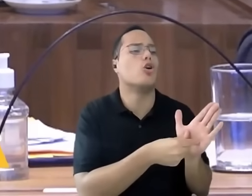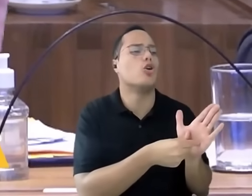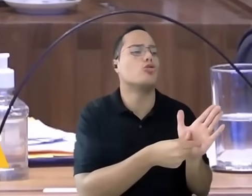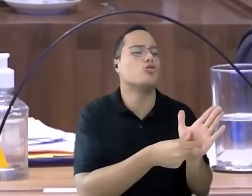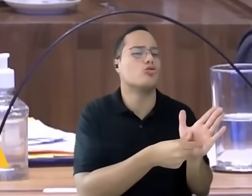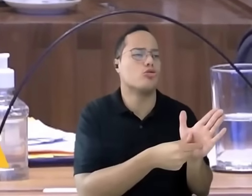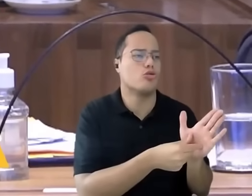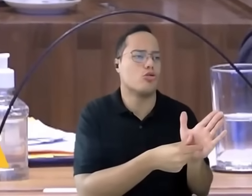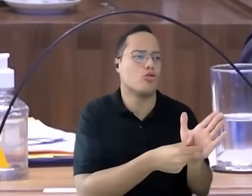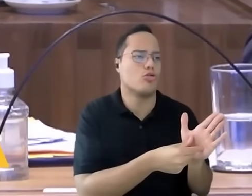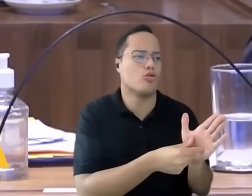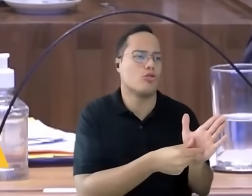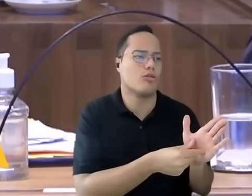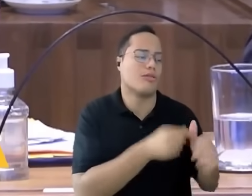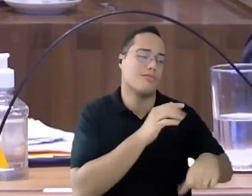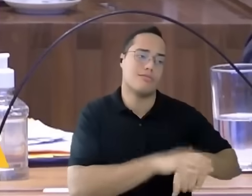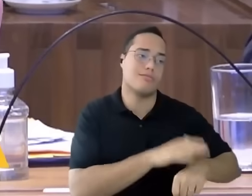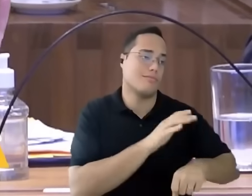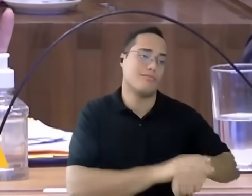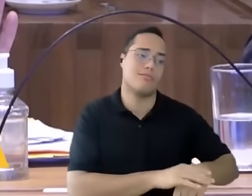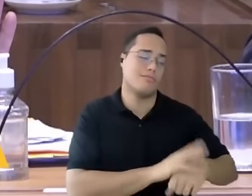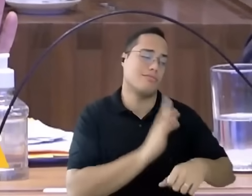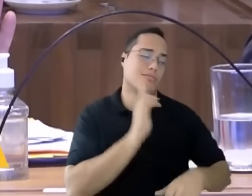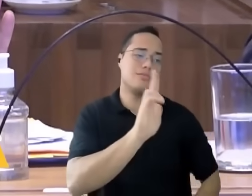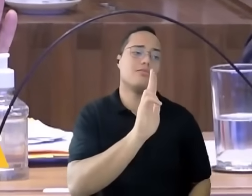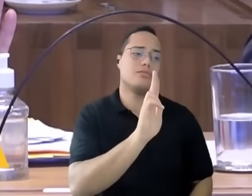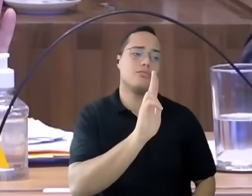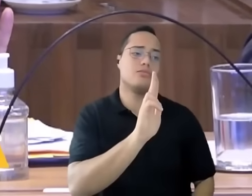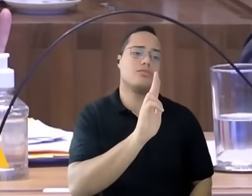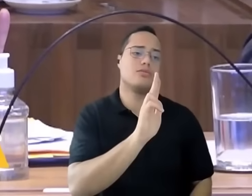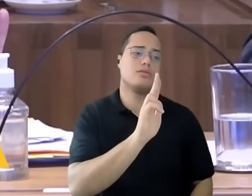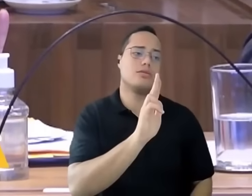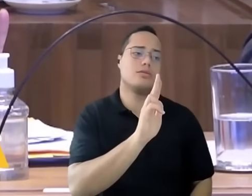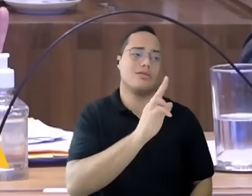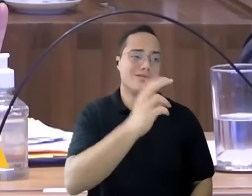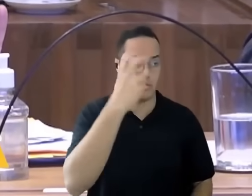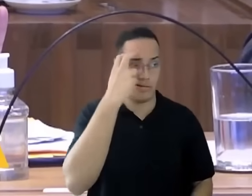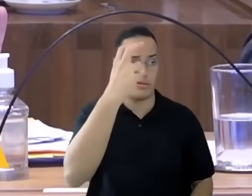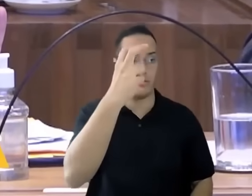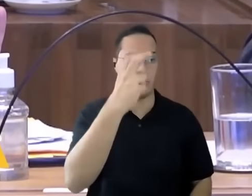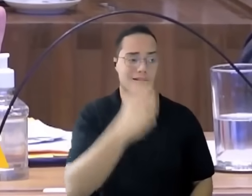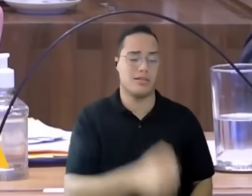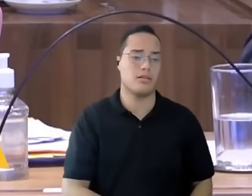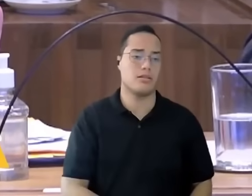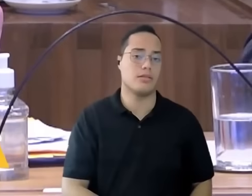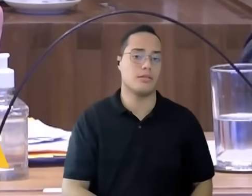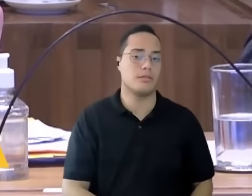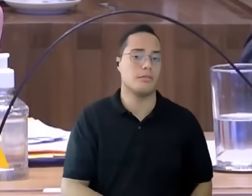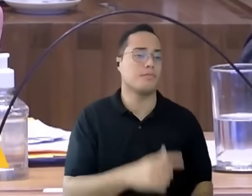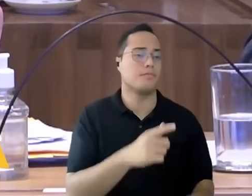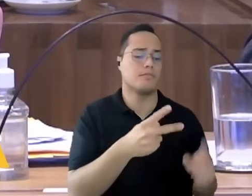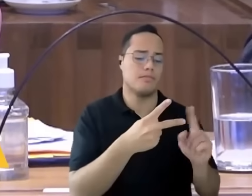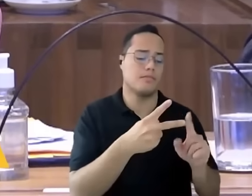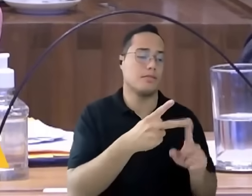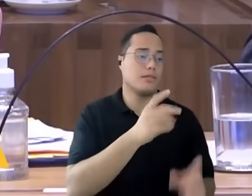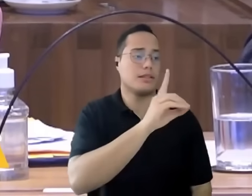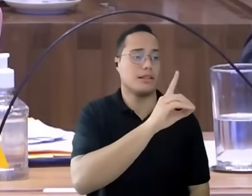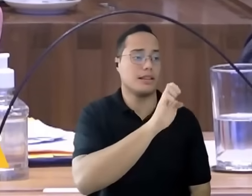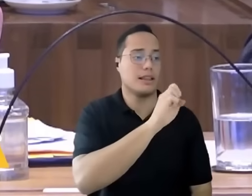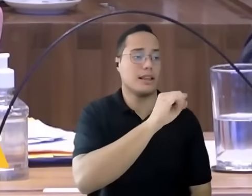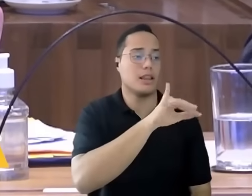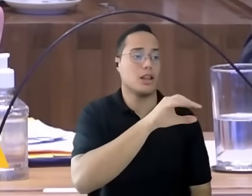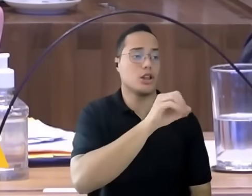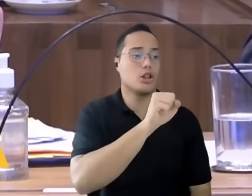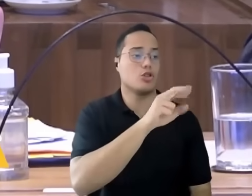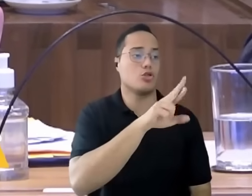era feito pela agência Brasileira de inteligência nós trabalhamos com decisores que são aqueles que recebem dos sensores a